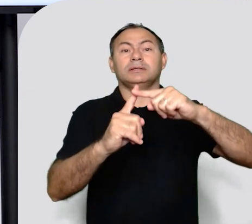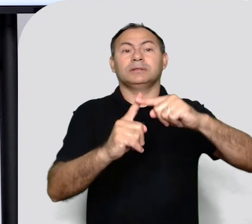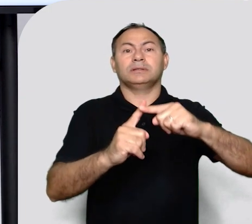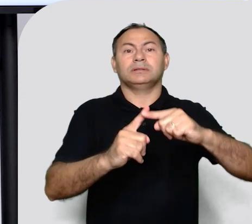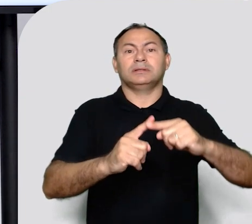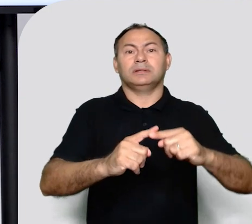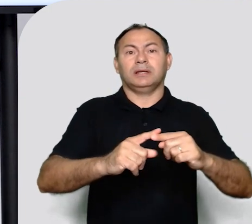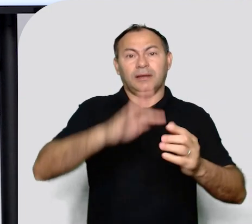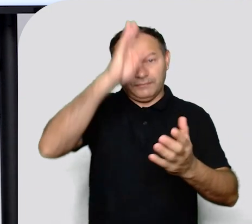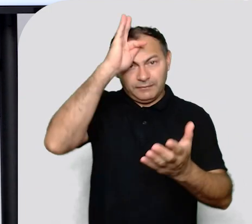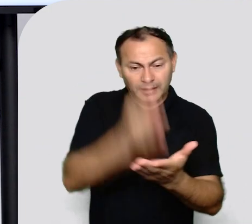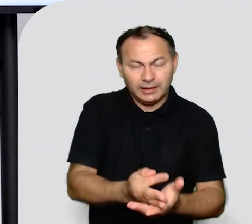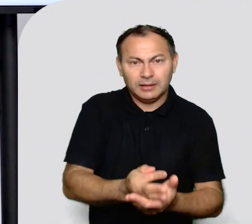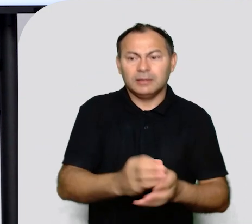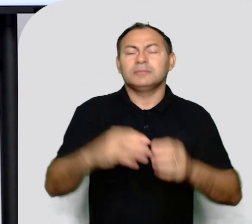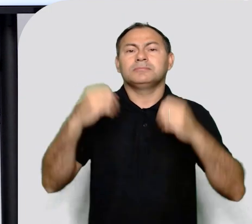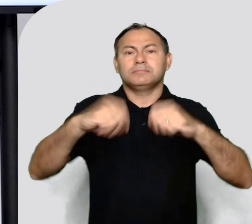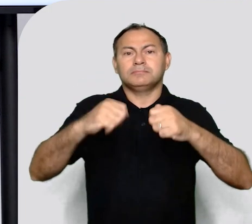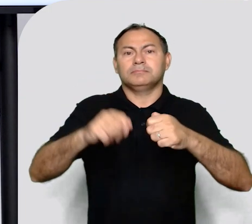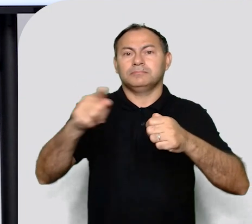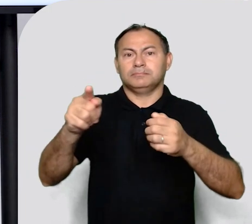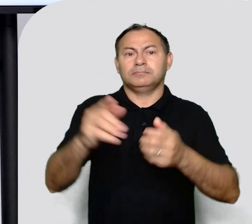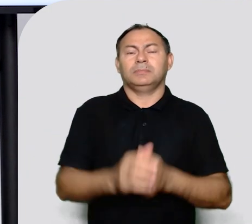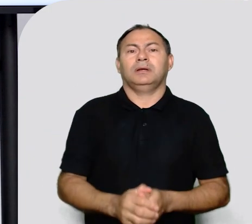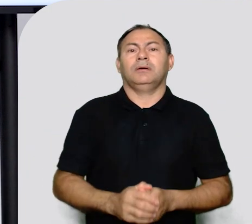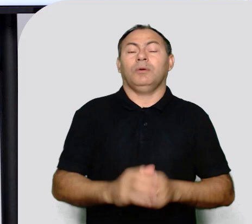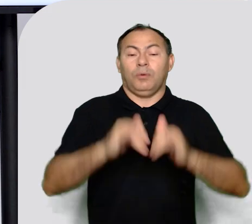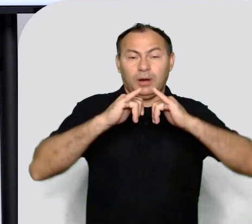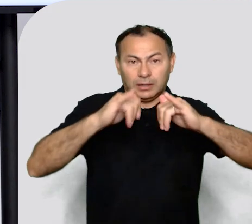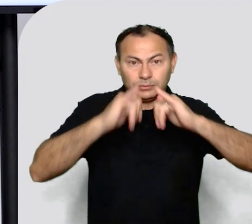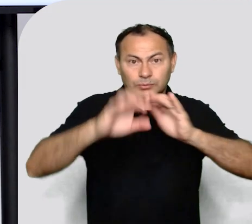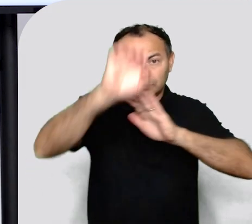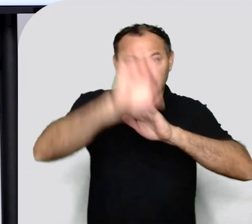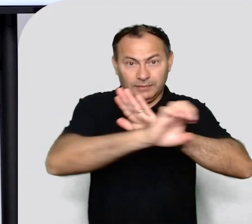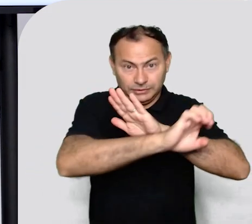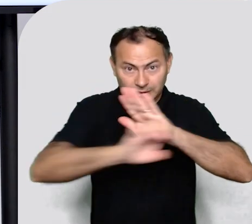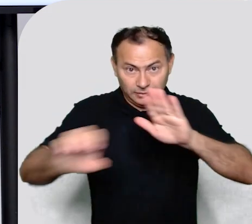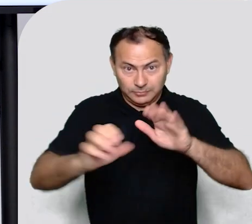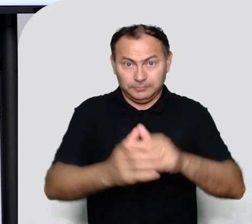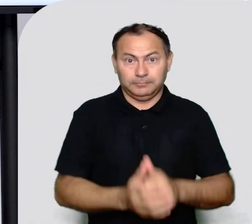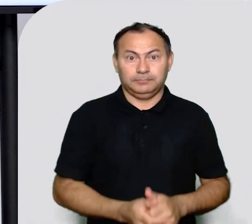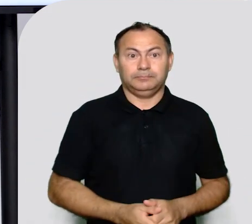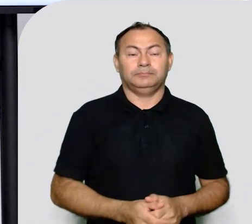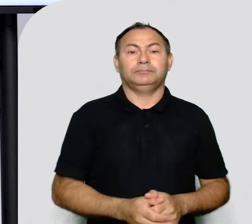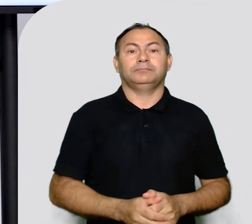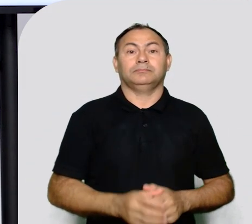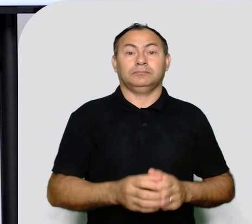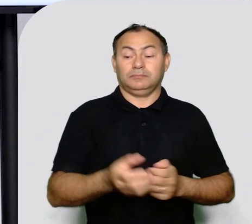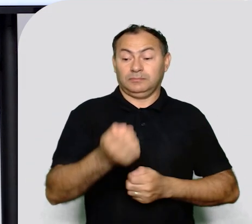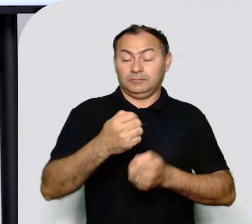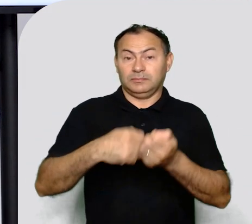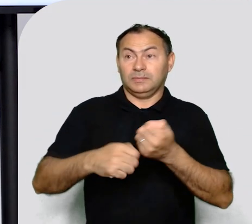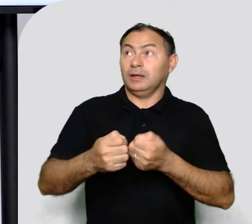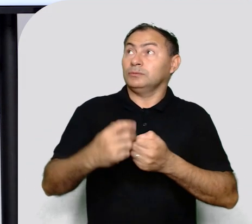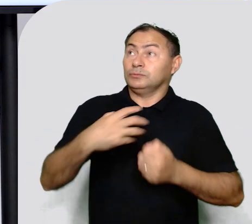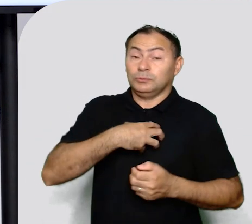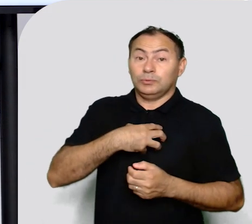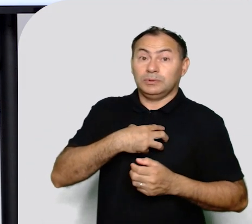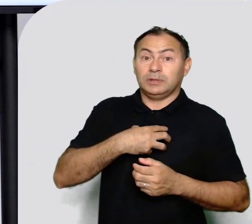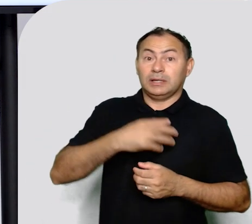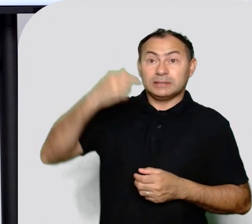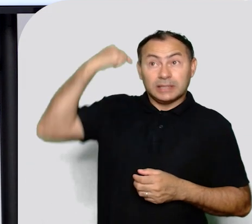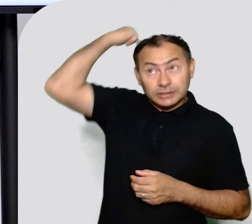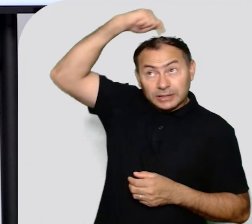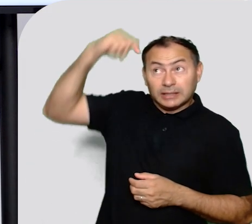igreja da credibilidade que lhe é necessária para o anúncio do Evangelho. Na economia divina,